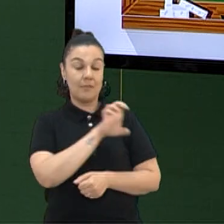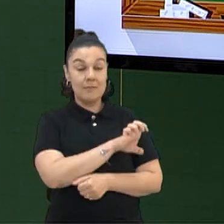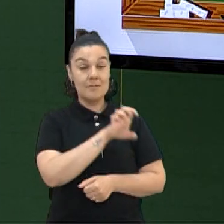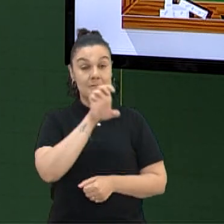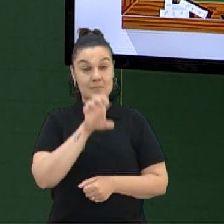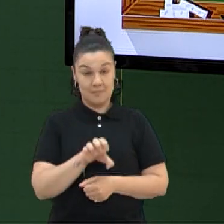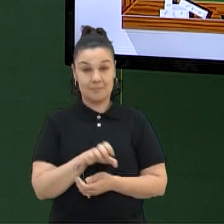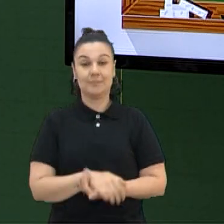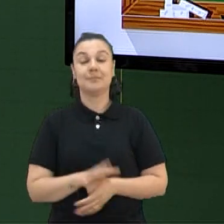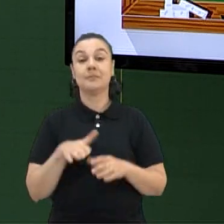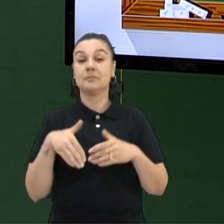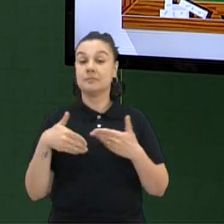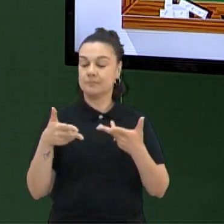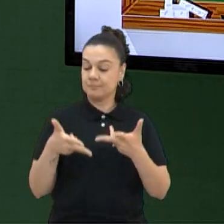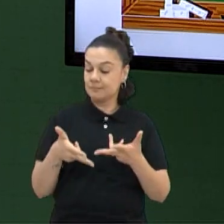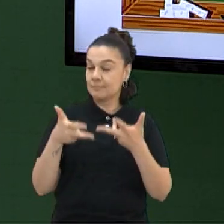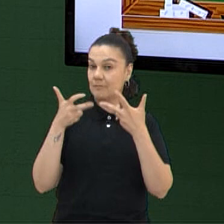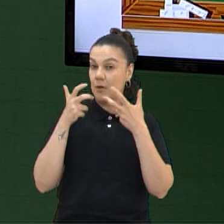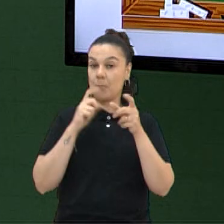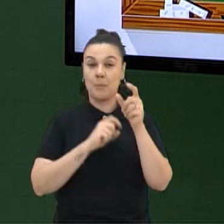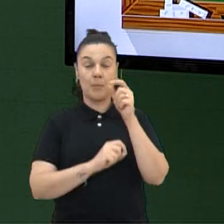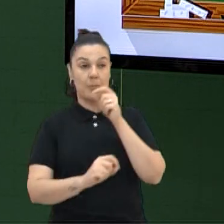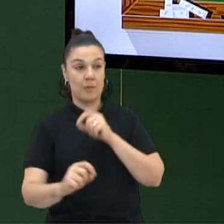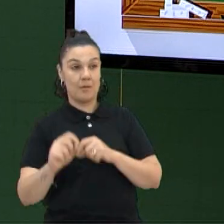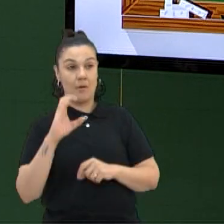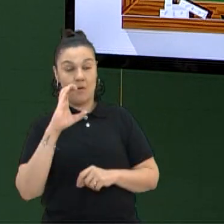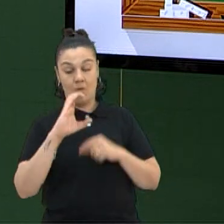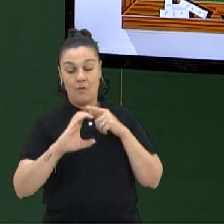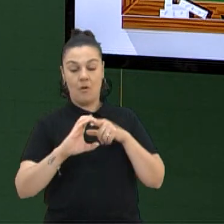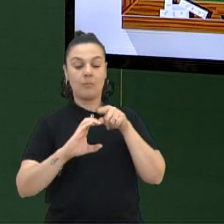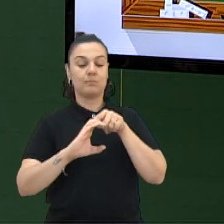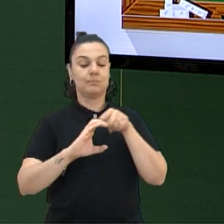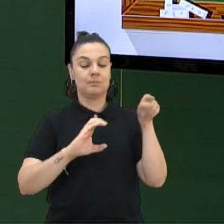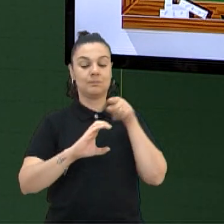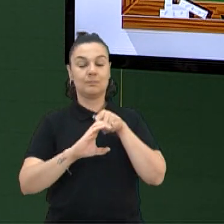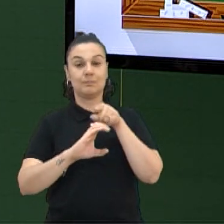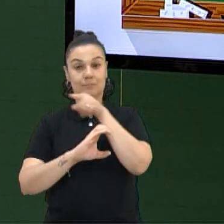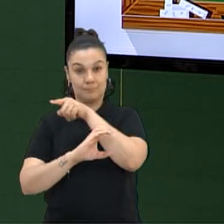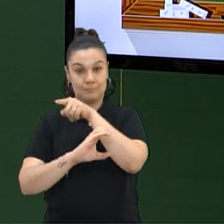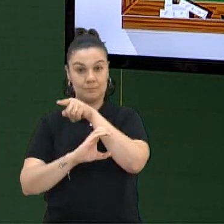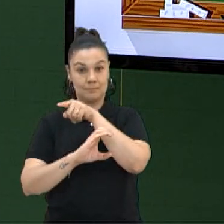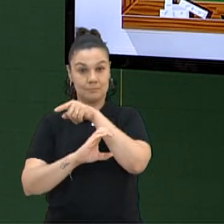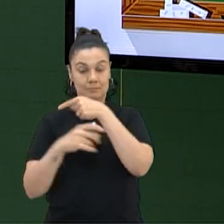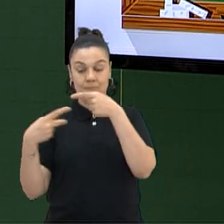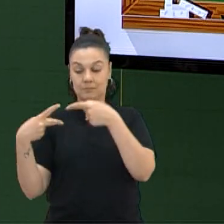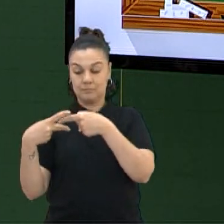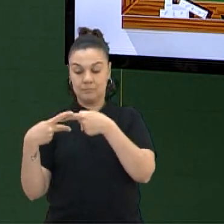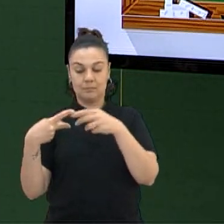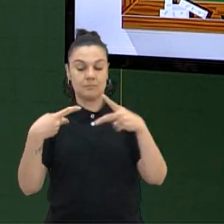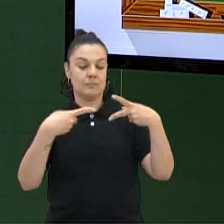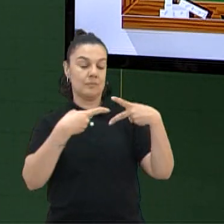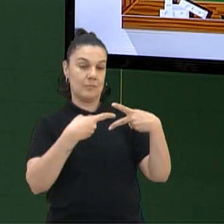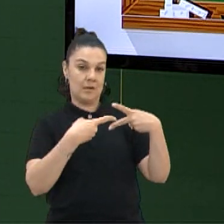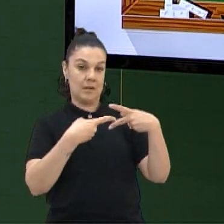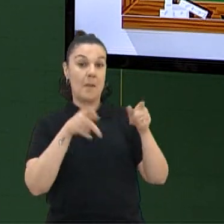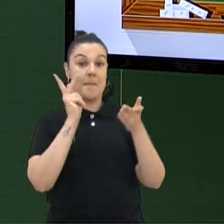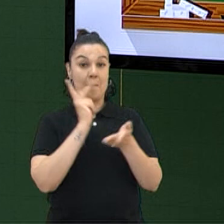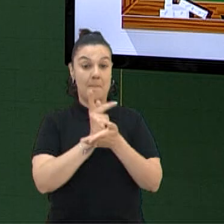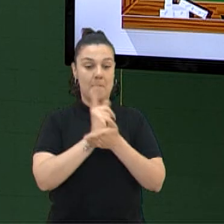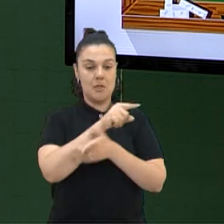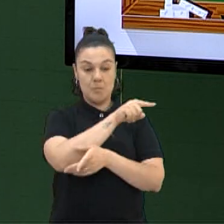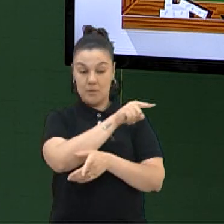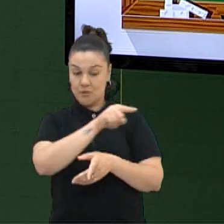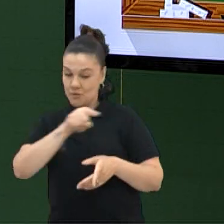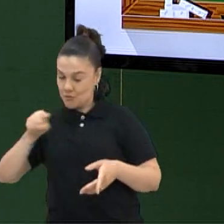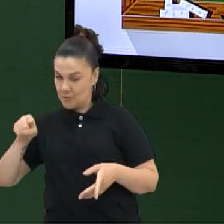esquerdo. Aí perceba que nós temos dois vetores na mesma direção, que é a